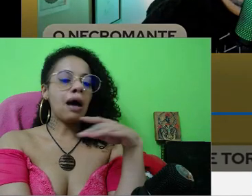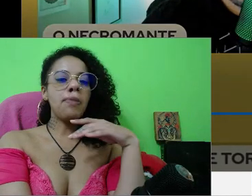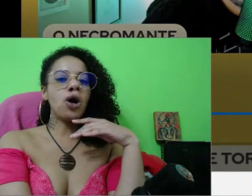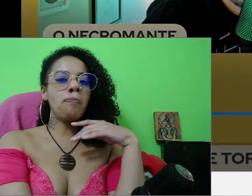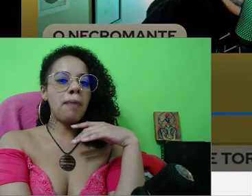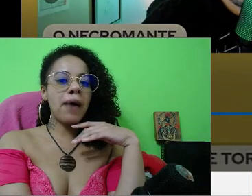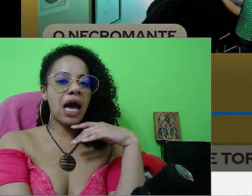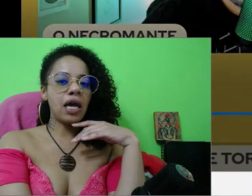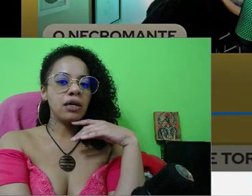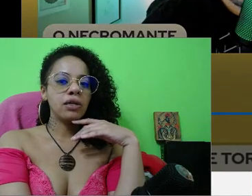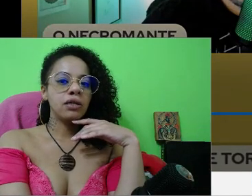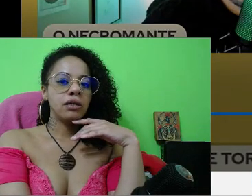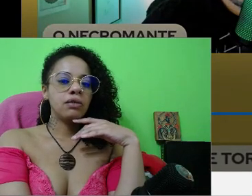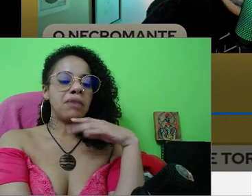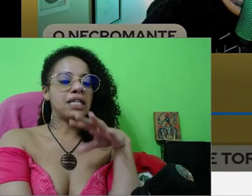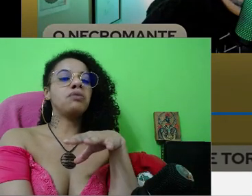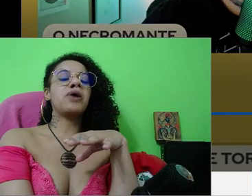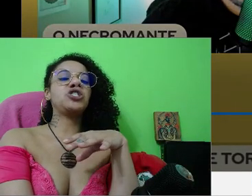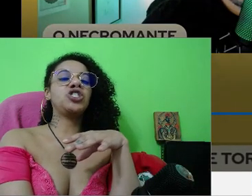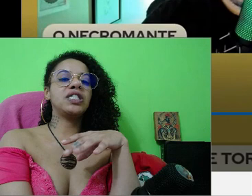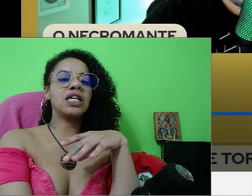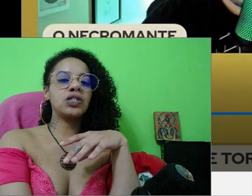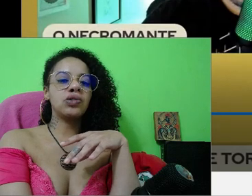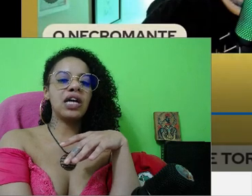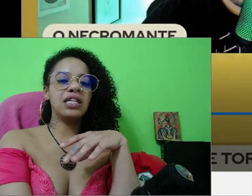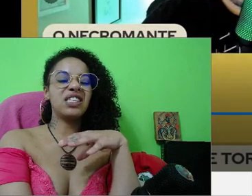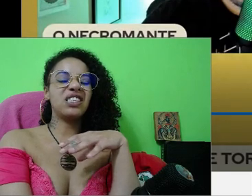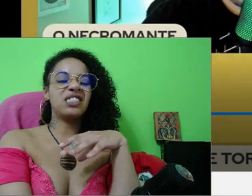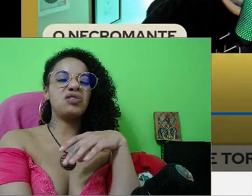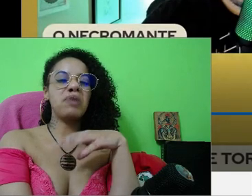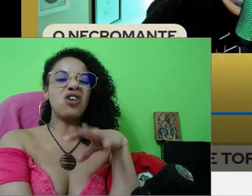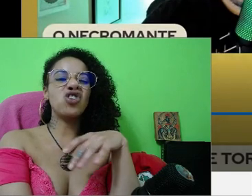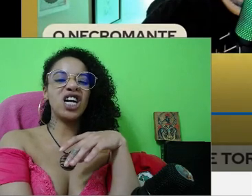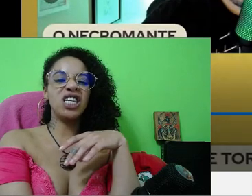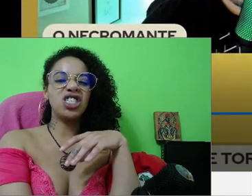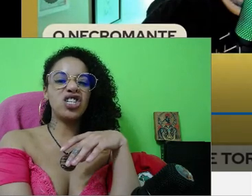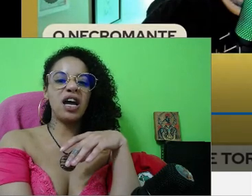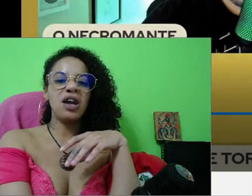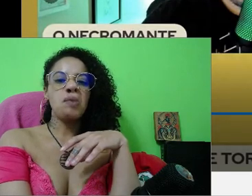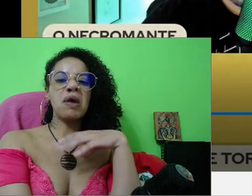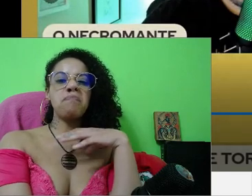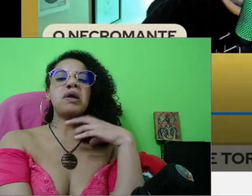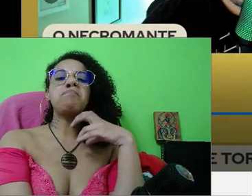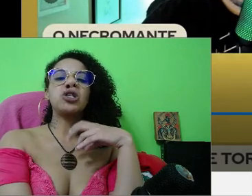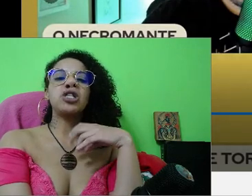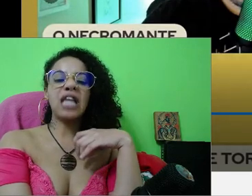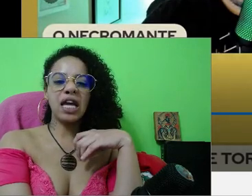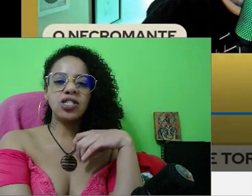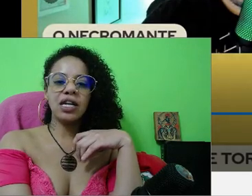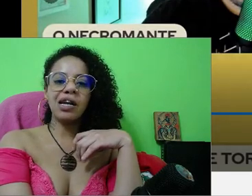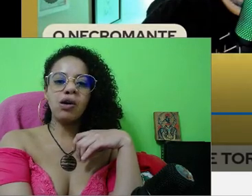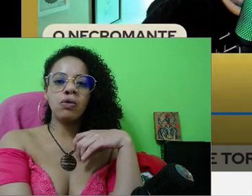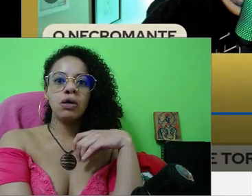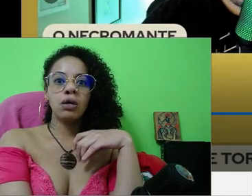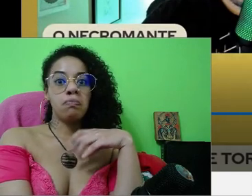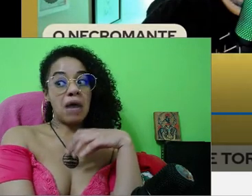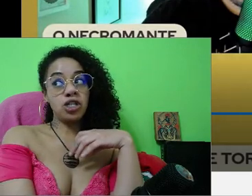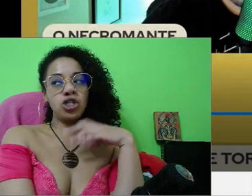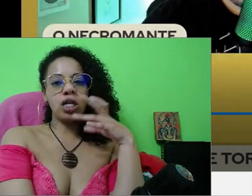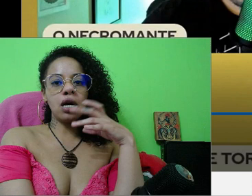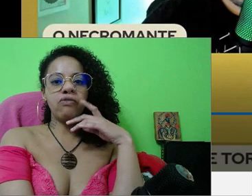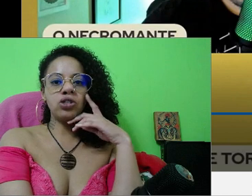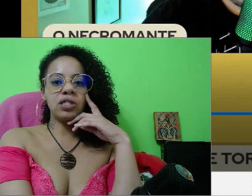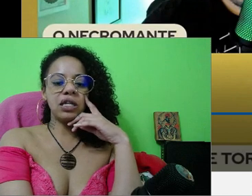Tá bom papai mas não pode dizer que isso daí você tá sendo bem arrogante né bem prepotente né Não